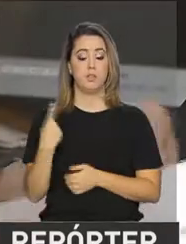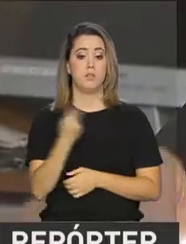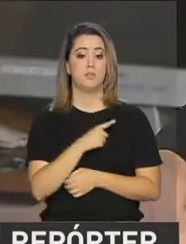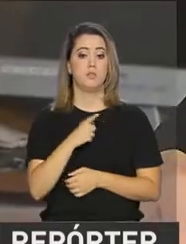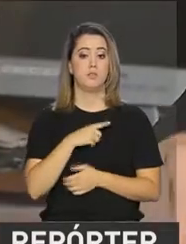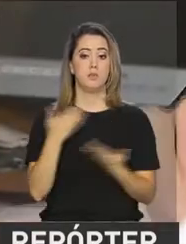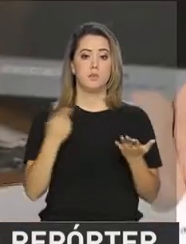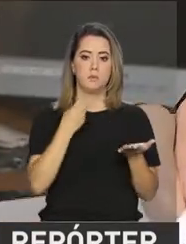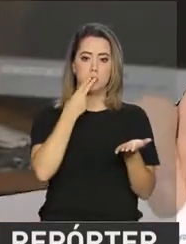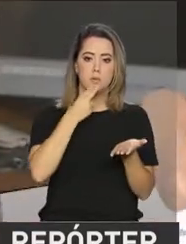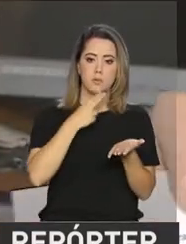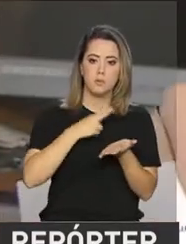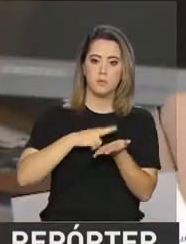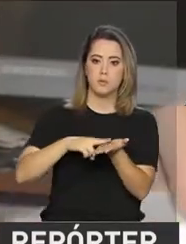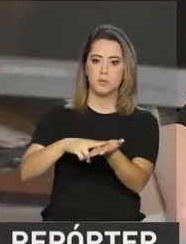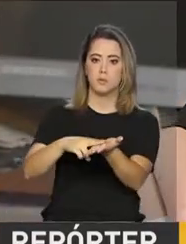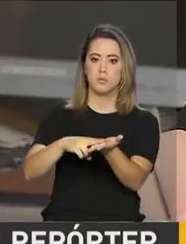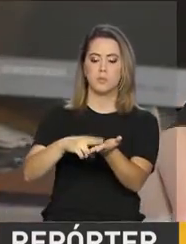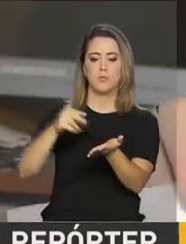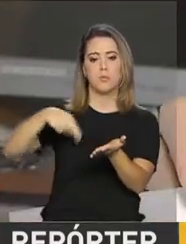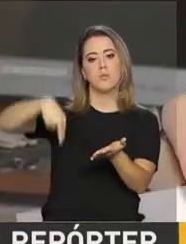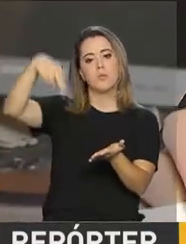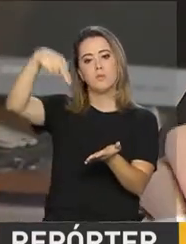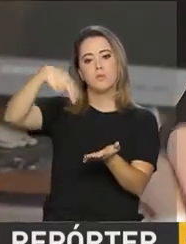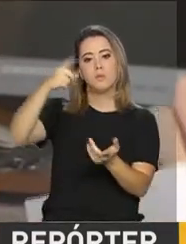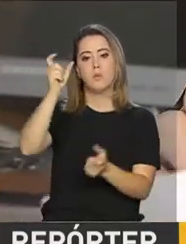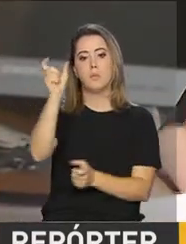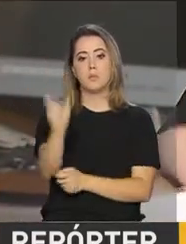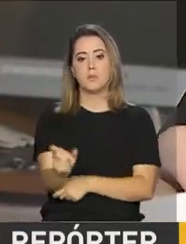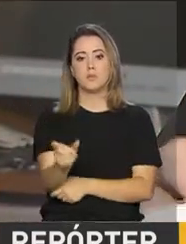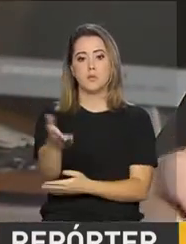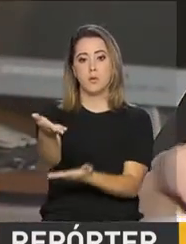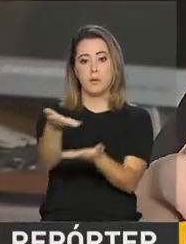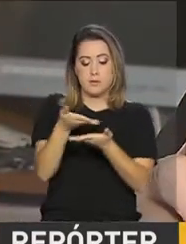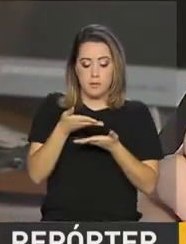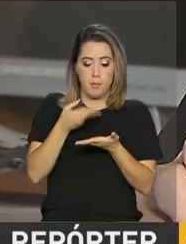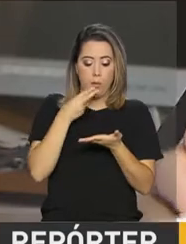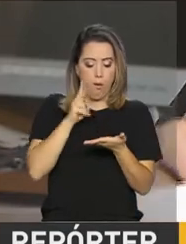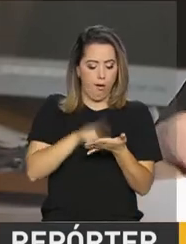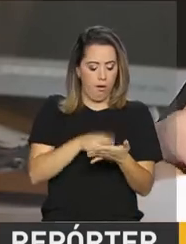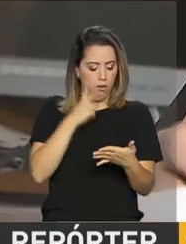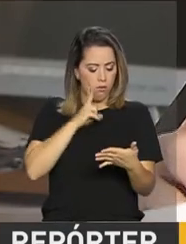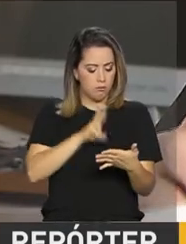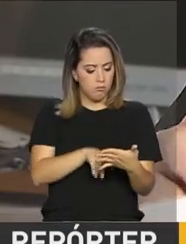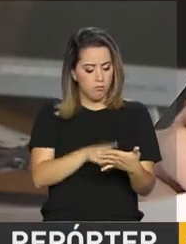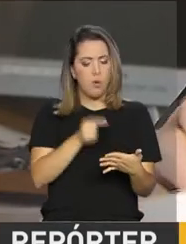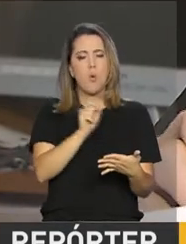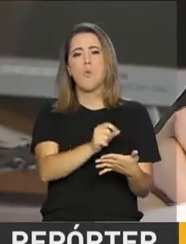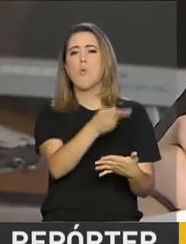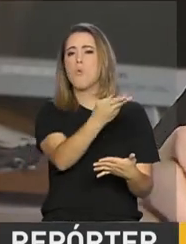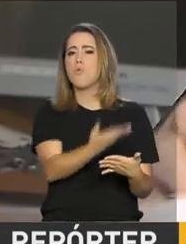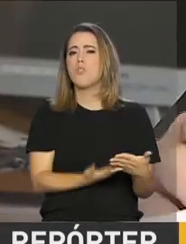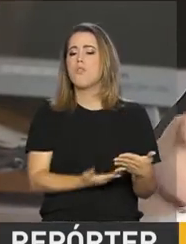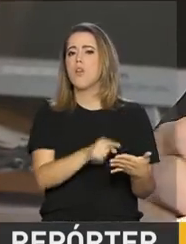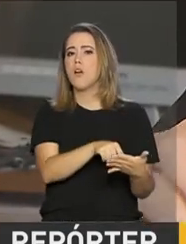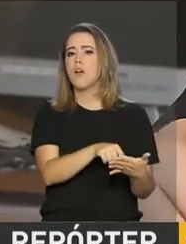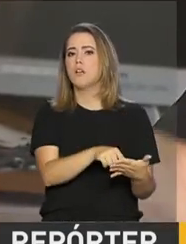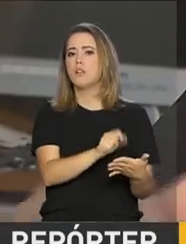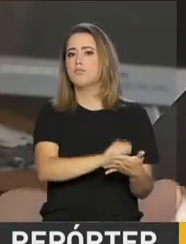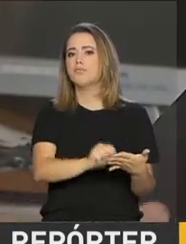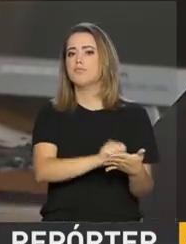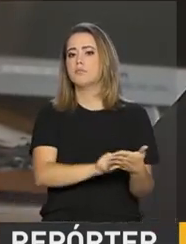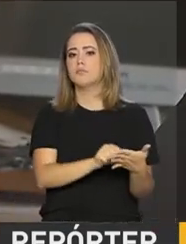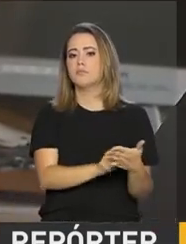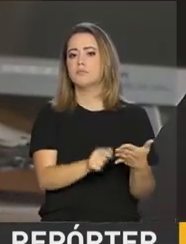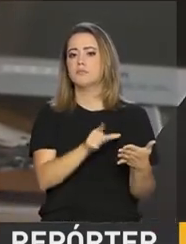uma carta que é da região norte onde uma pessoa recebeu essa carta e o que é que esse escritório está dizendo